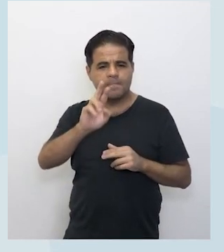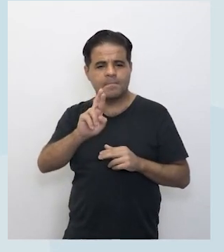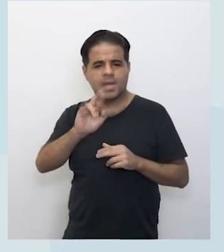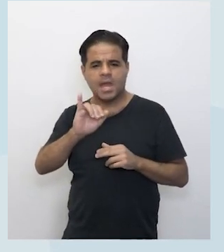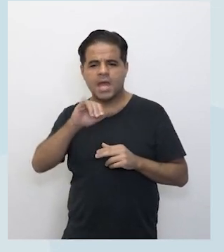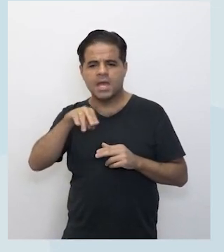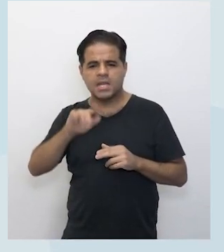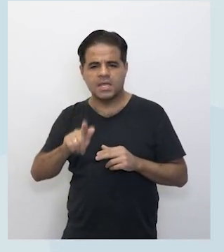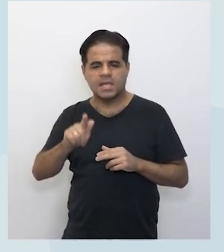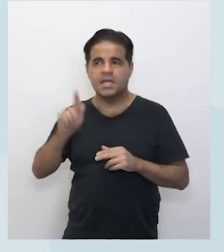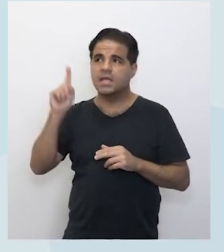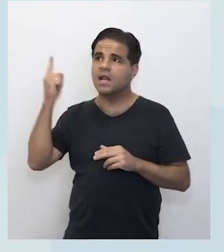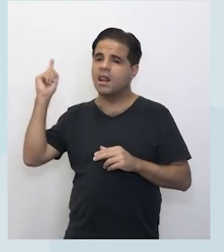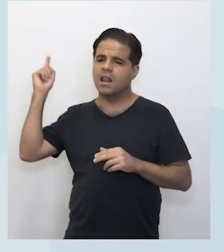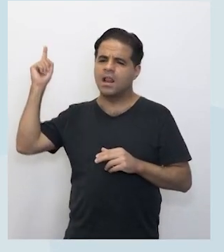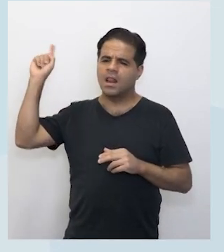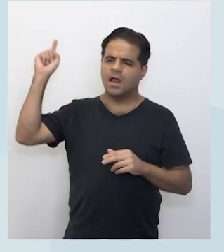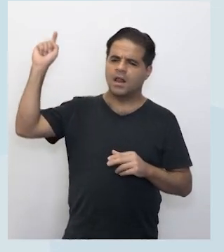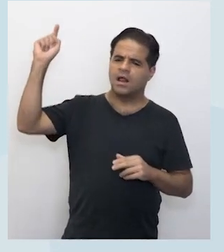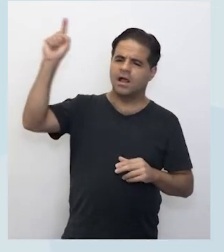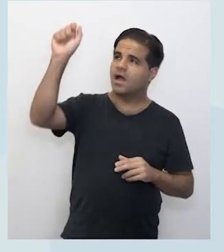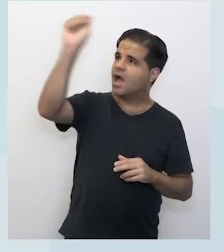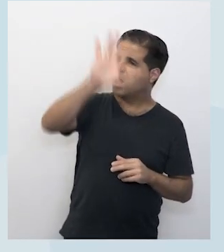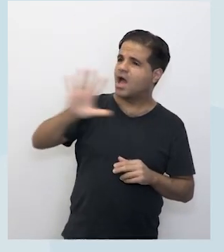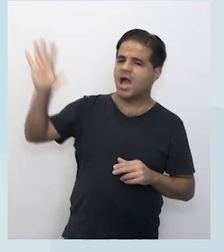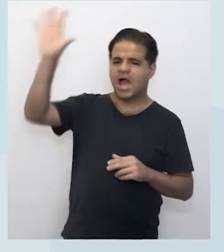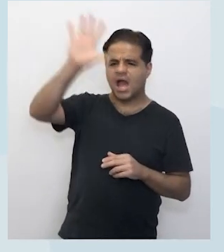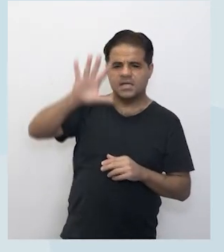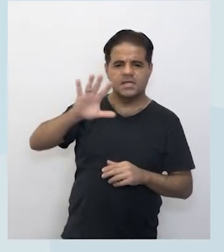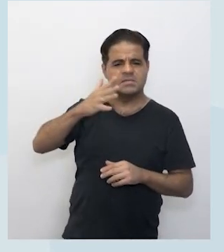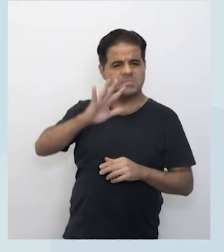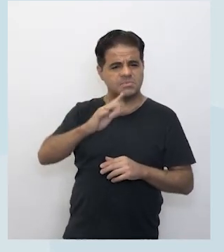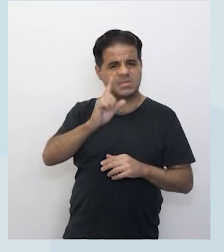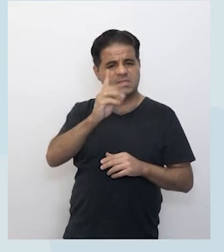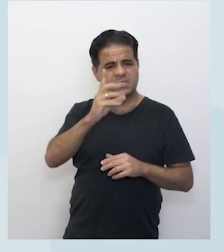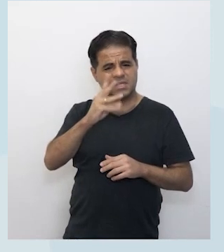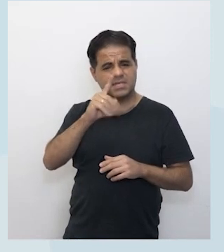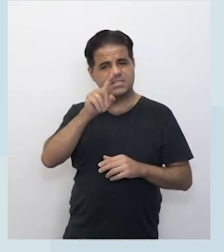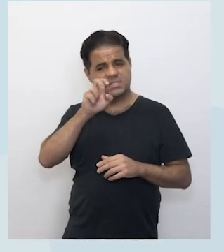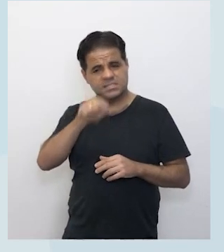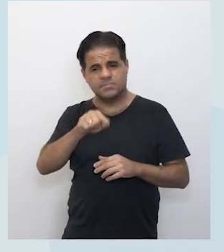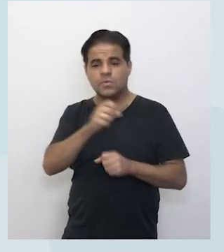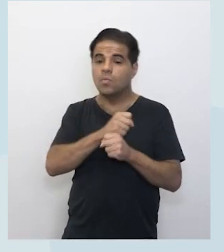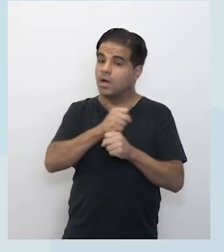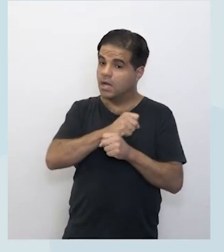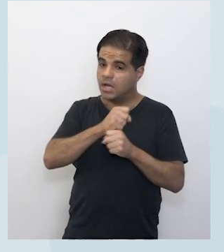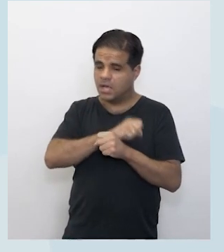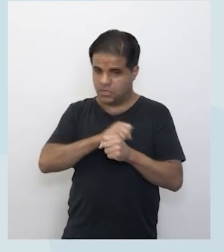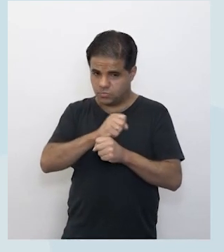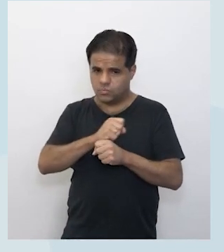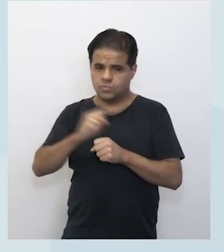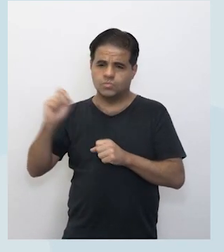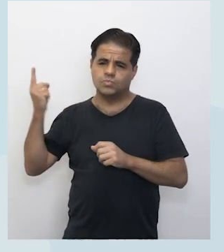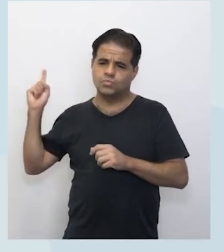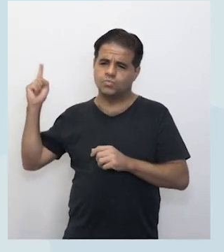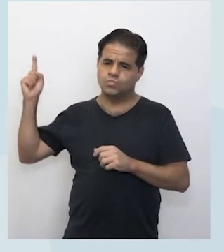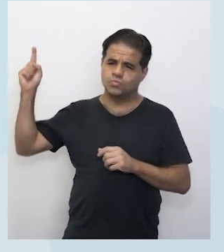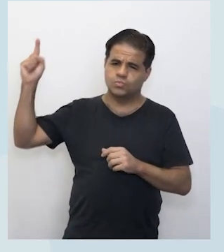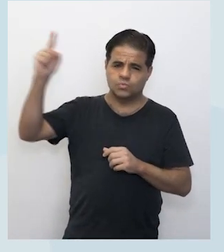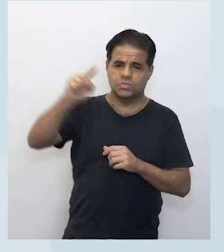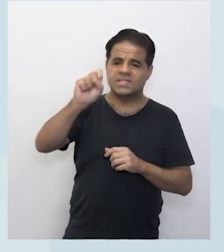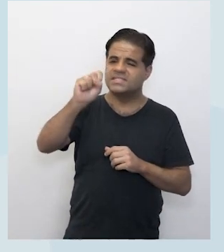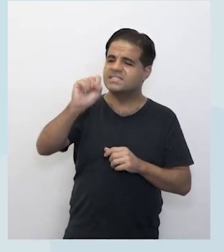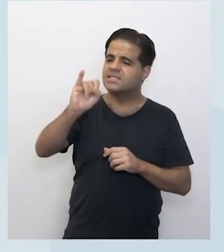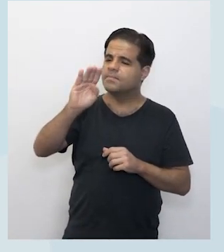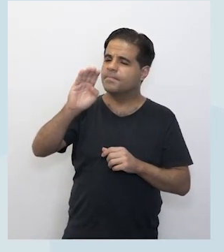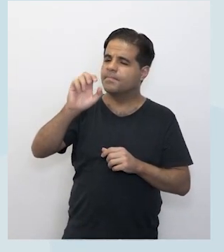Então, eles saíram lá do leste da Ásia, algo por volta aí de 13, 15 mil anos, saindo de onde hoje é a Sibéria